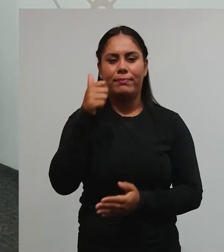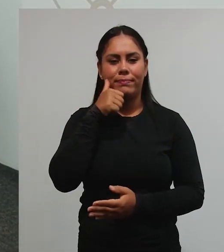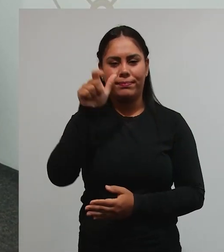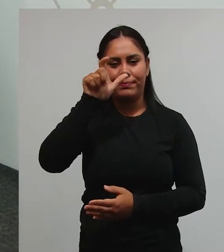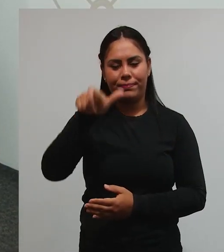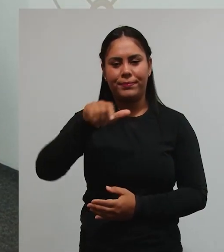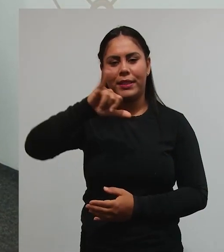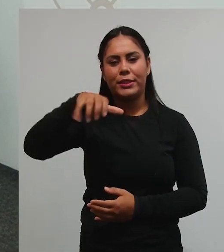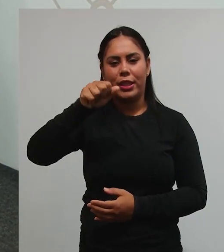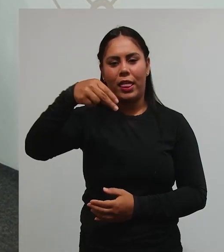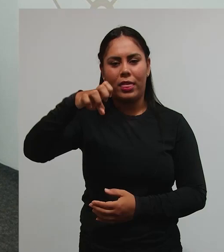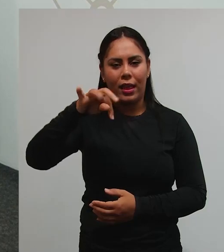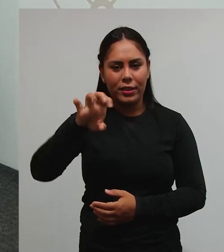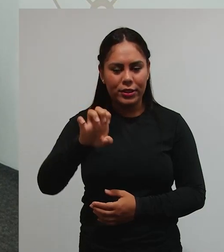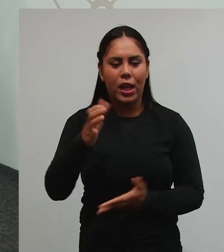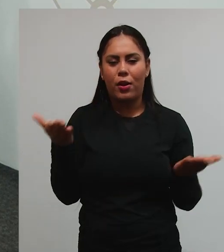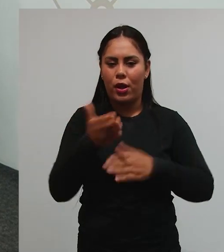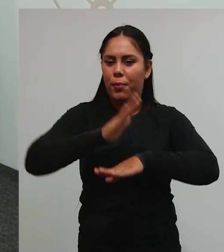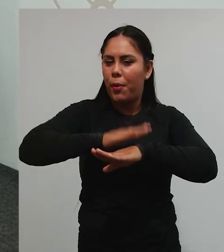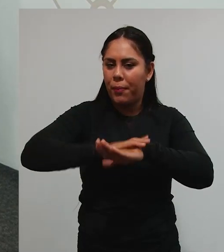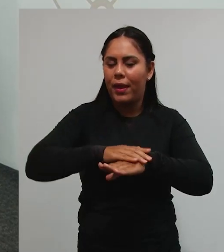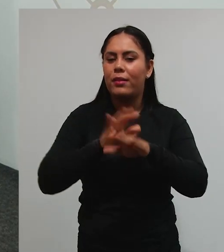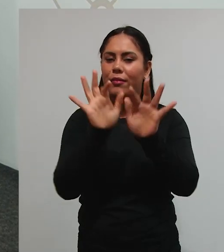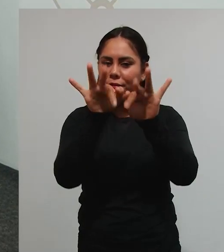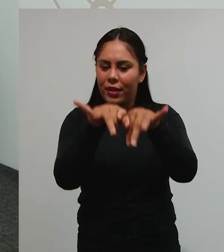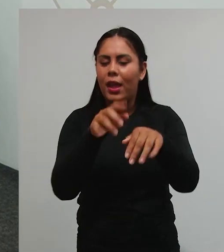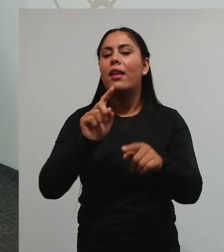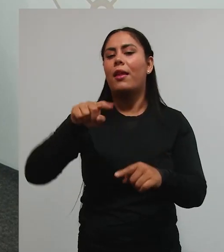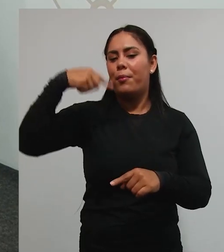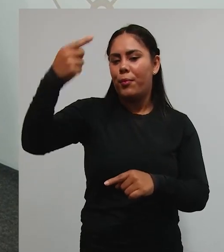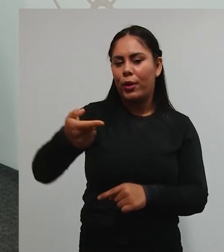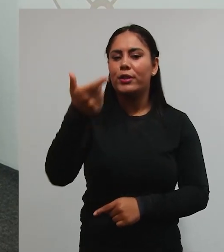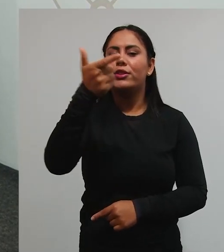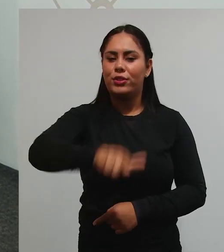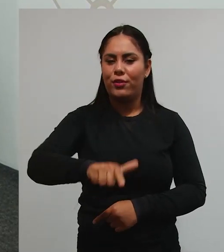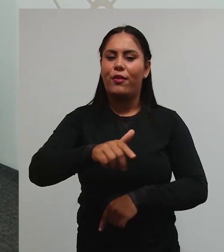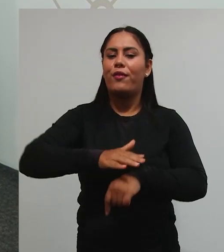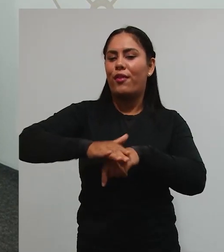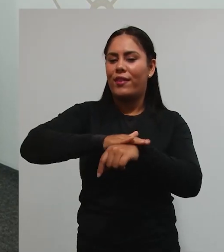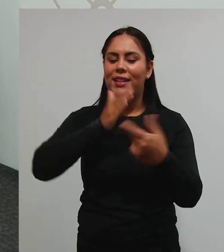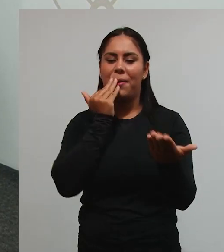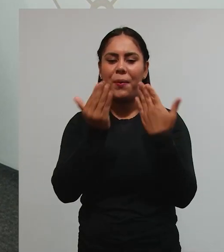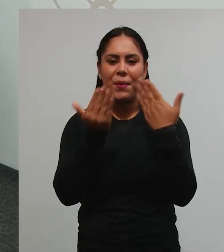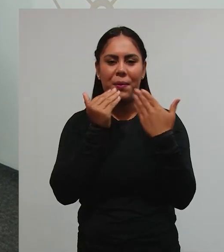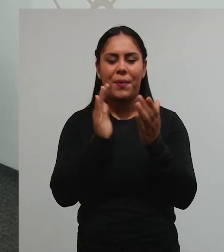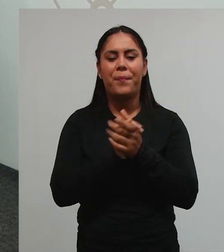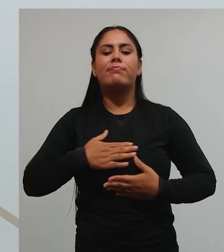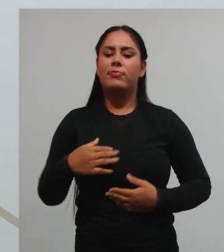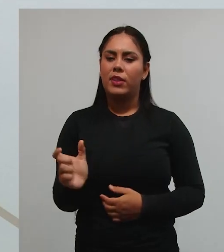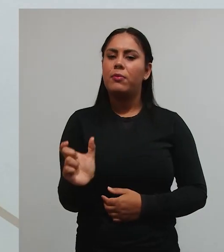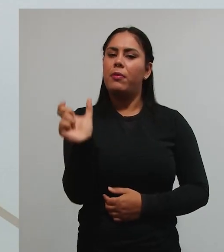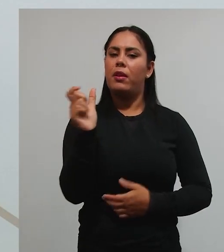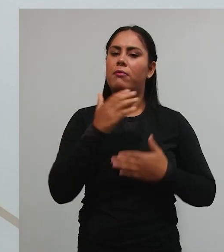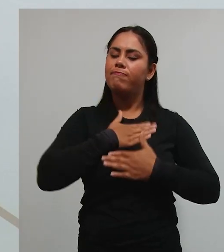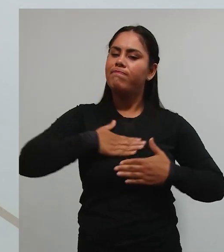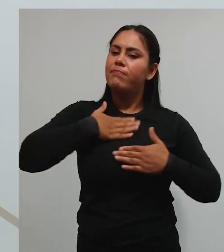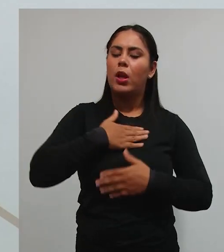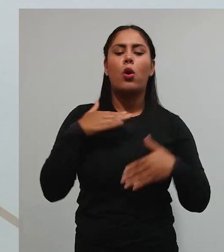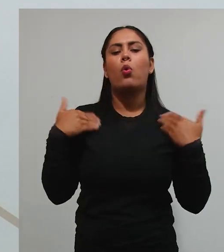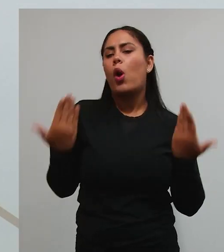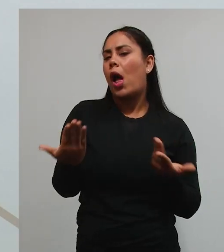excelente. Você é 10, né? Muito criativa. E, assim, eu acho que essas trocas de